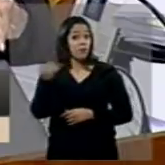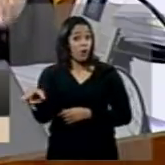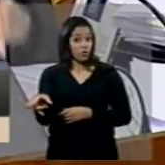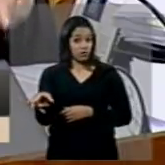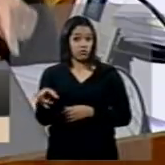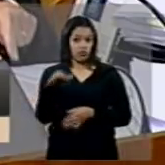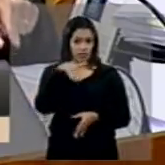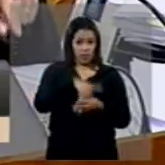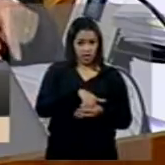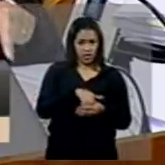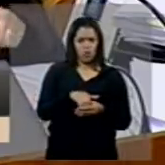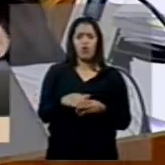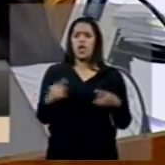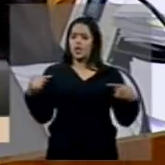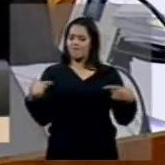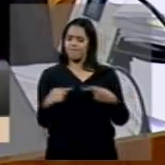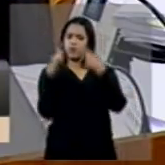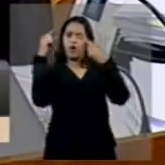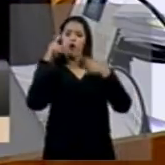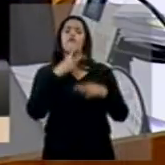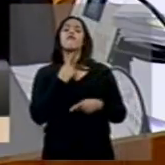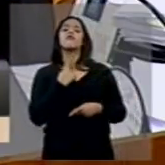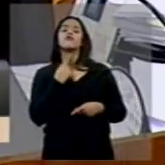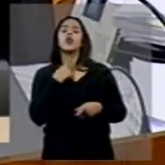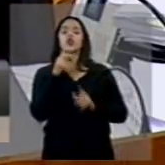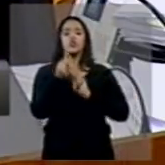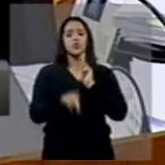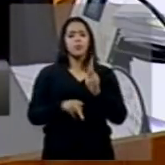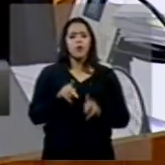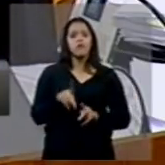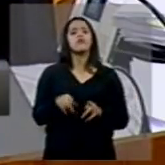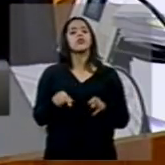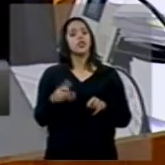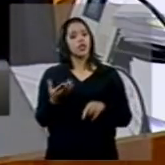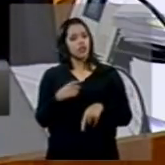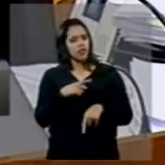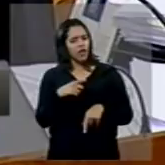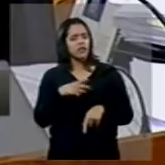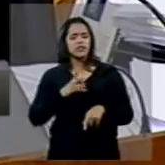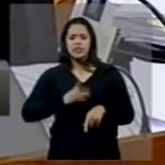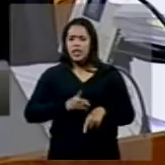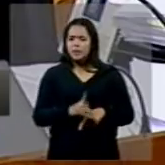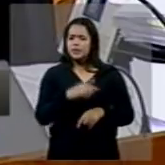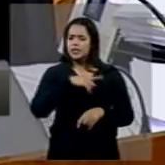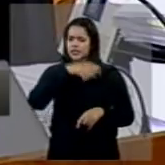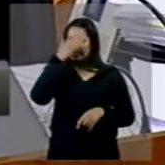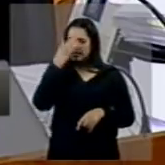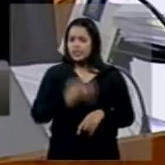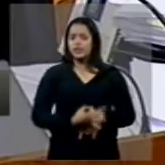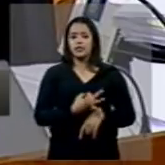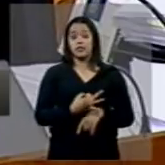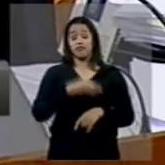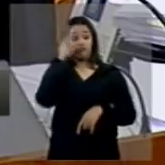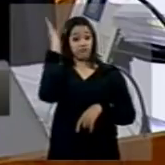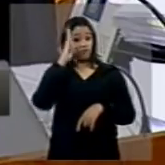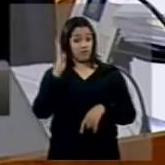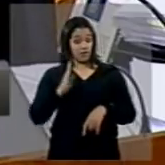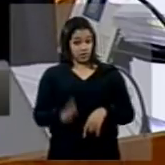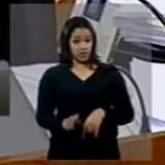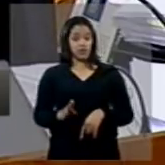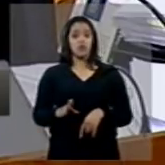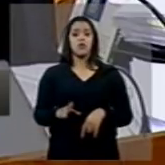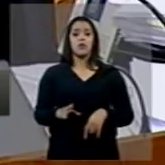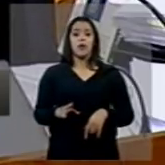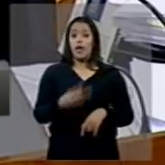urnas seja exatamente a vontade popular, e vem lapidando cada vez mais a certeza de que o Brasil tem,